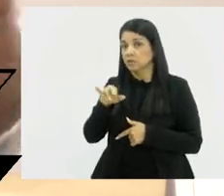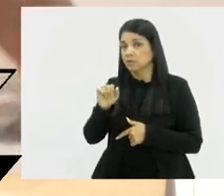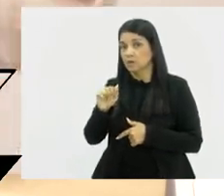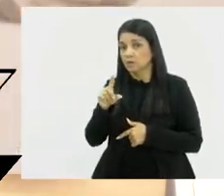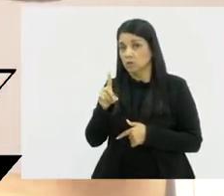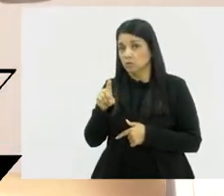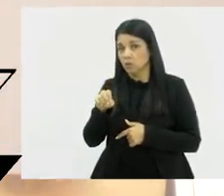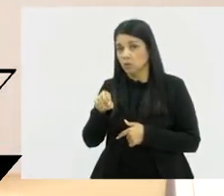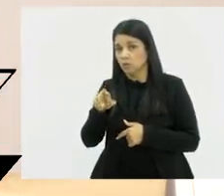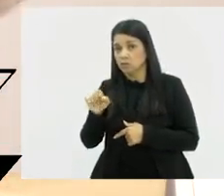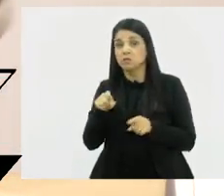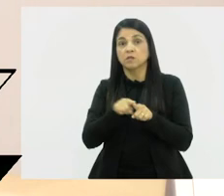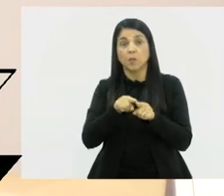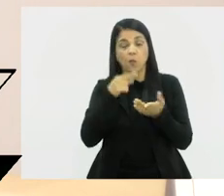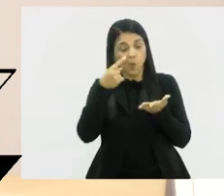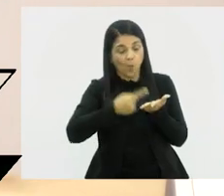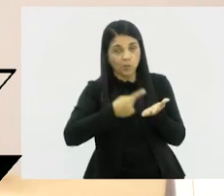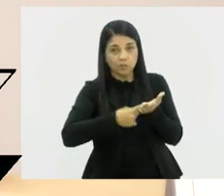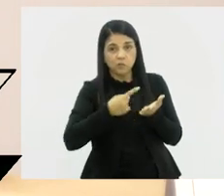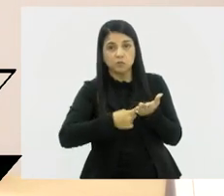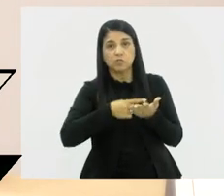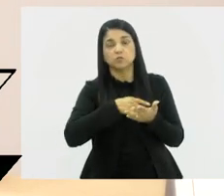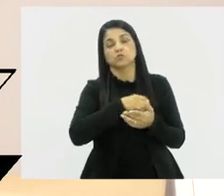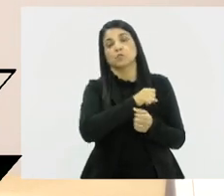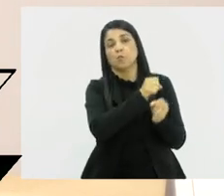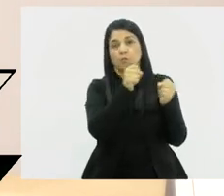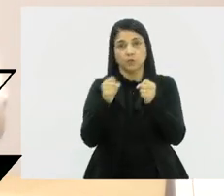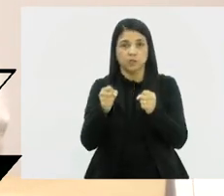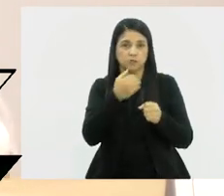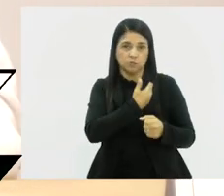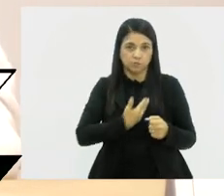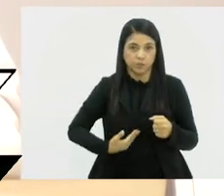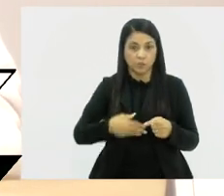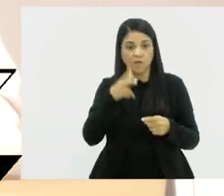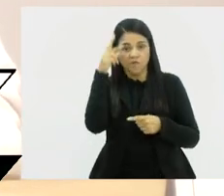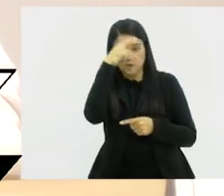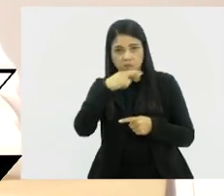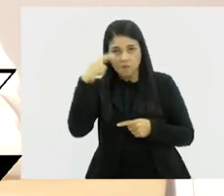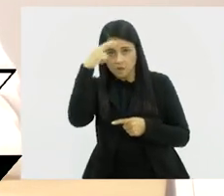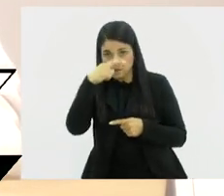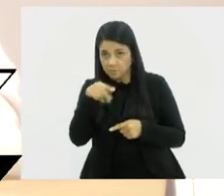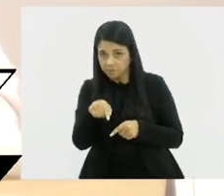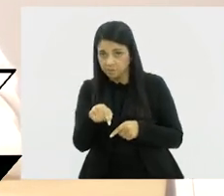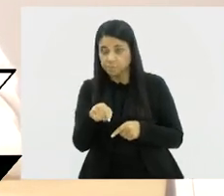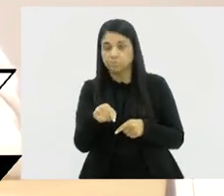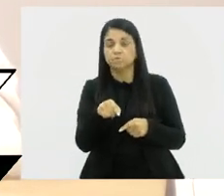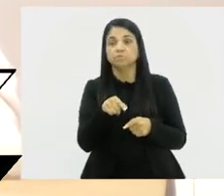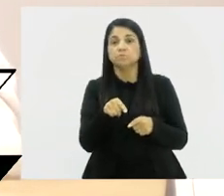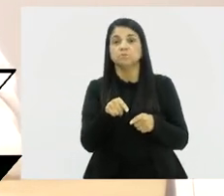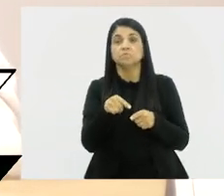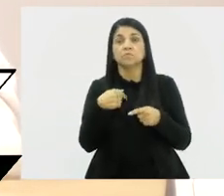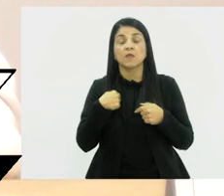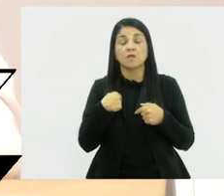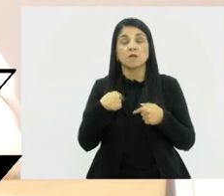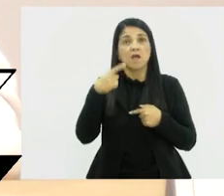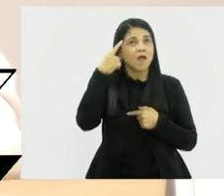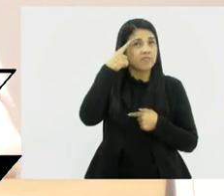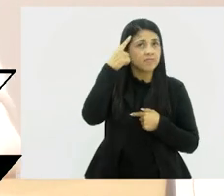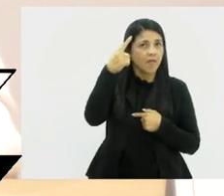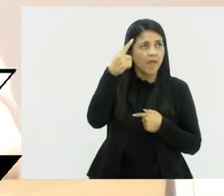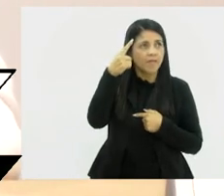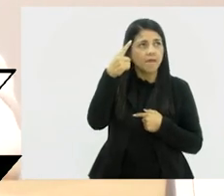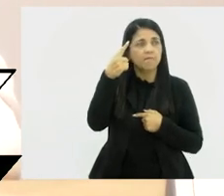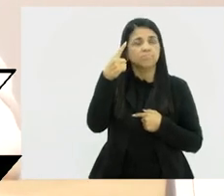compromisso dos poderes públicos de fiscalizarem. Então, eu saio aqui Amorim, além da ideia de que a gente